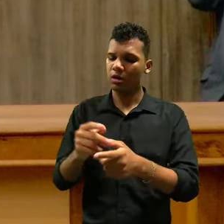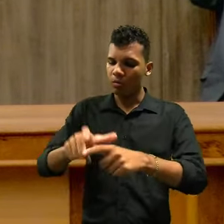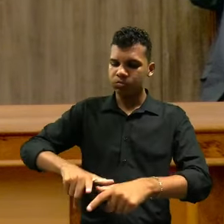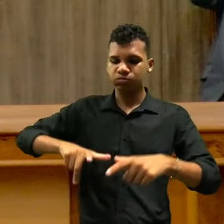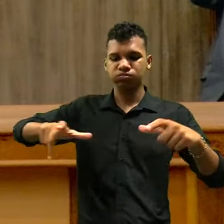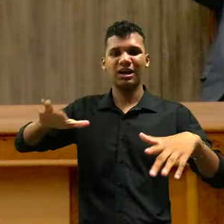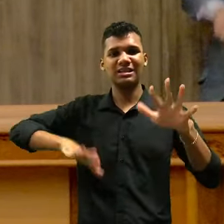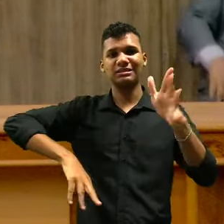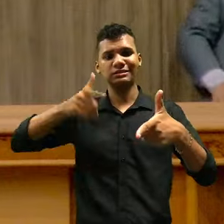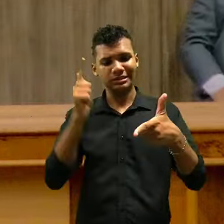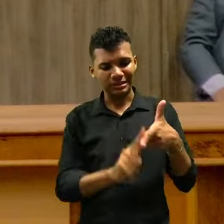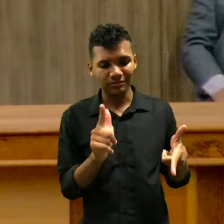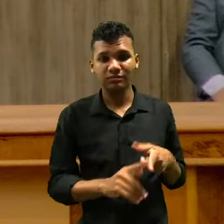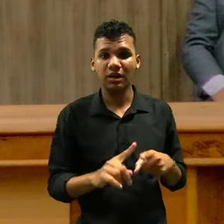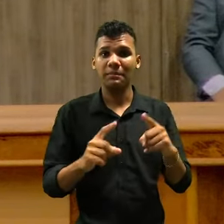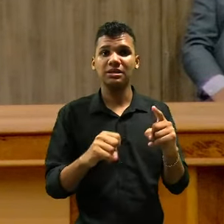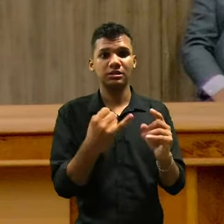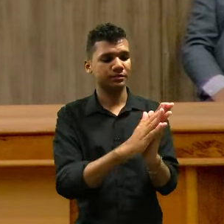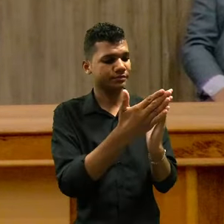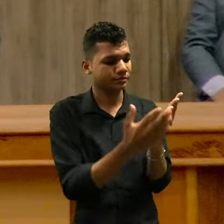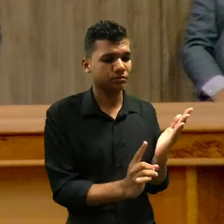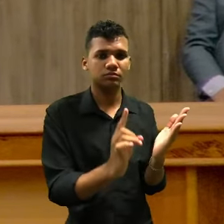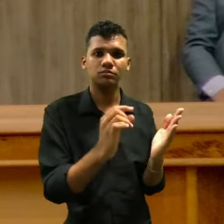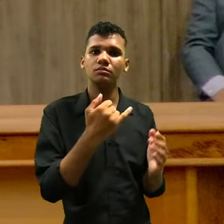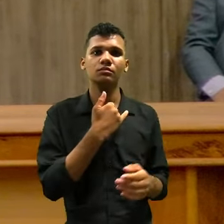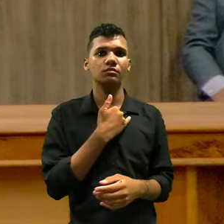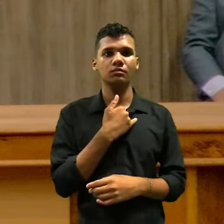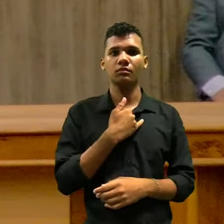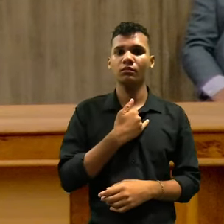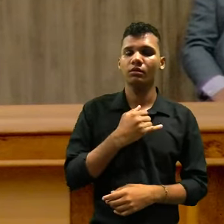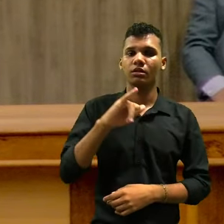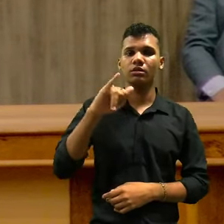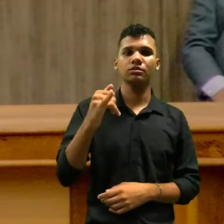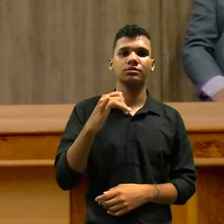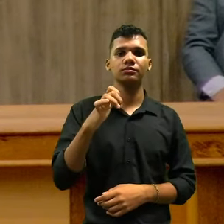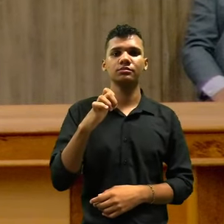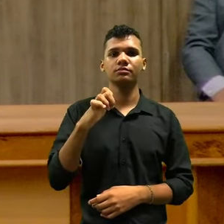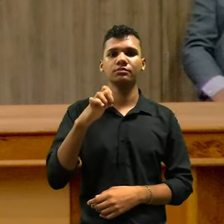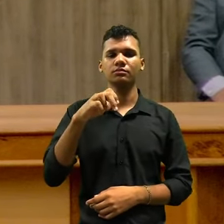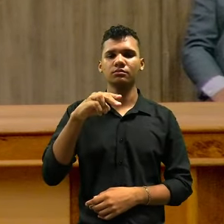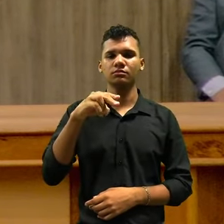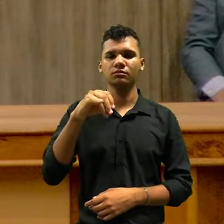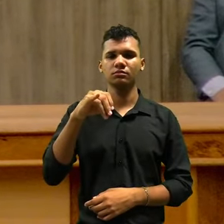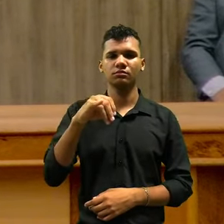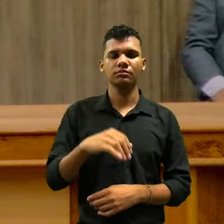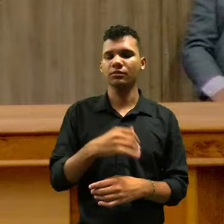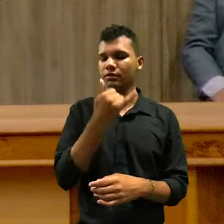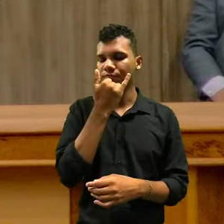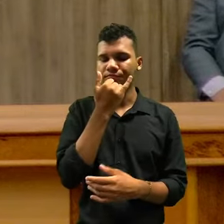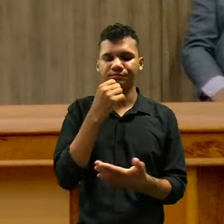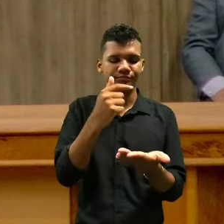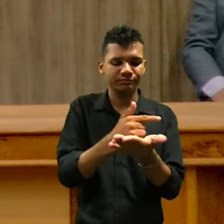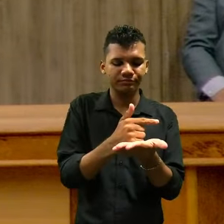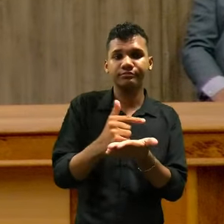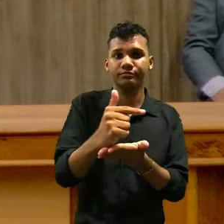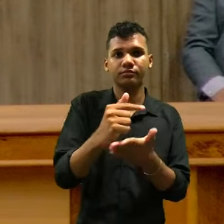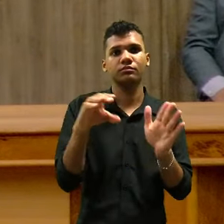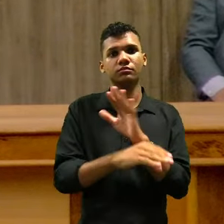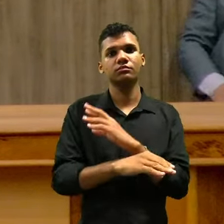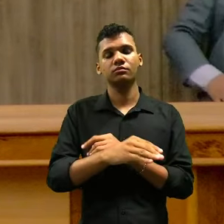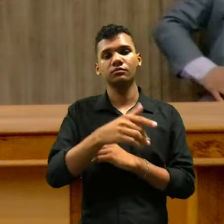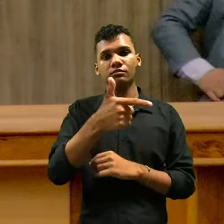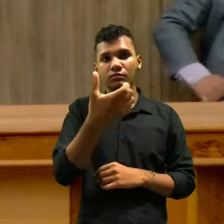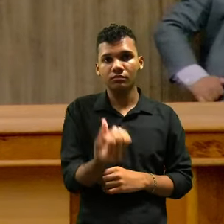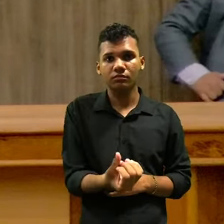quando você abre a sua Bíblia em Gênesis 26 aí Jacó o Isaque ia cavar um poço não era assim aqui não isso aqui é